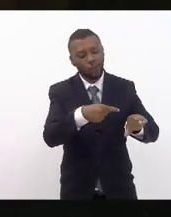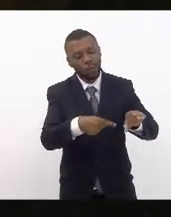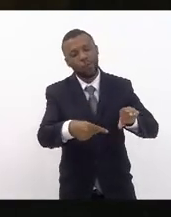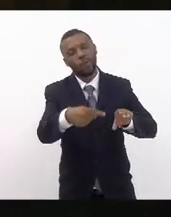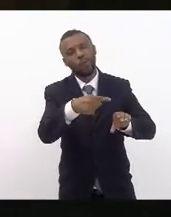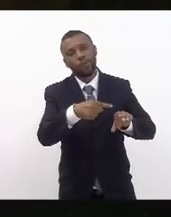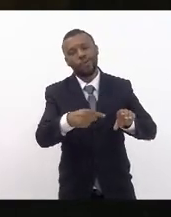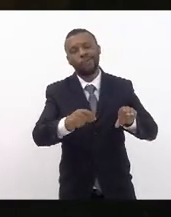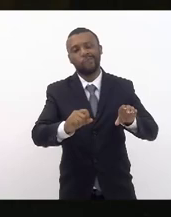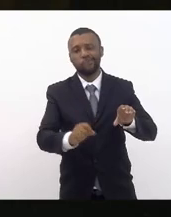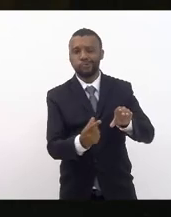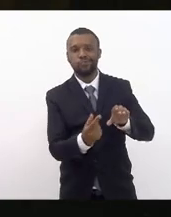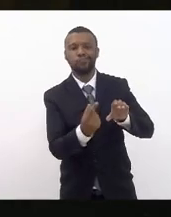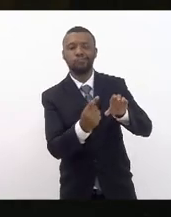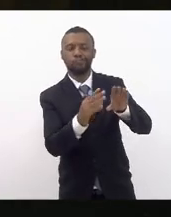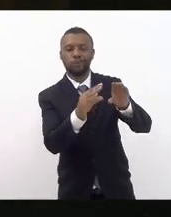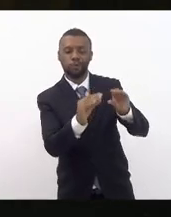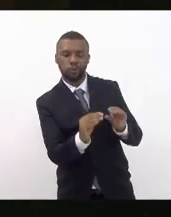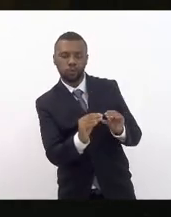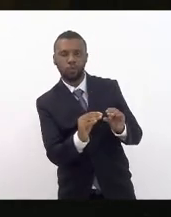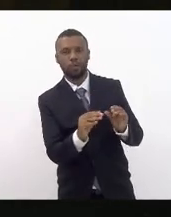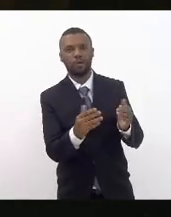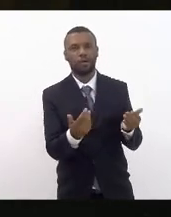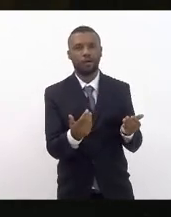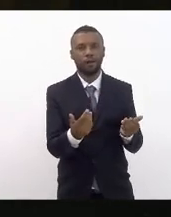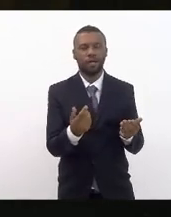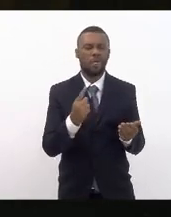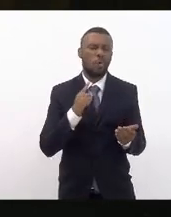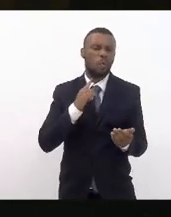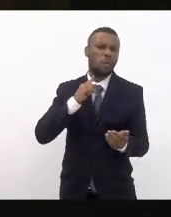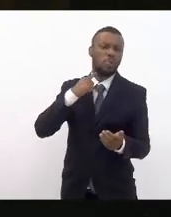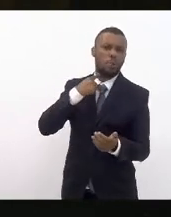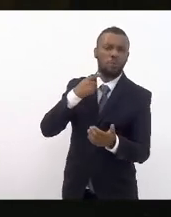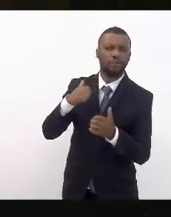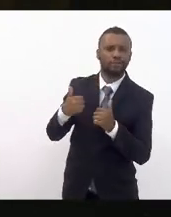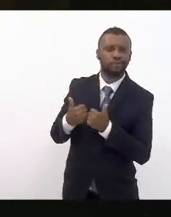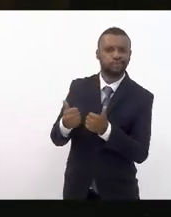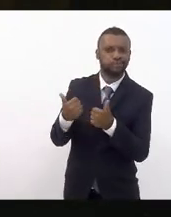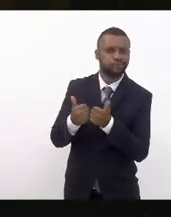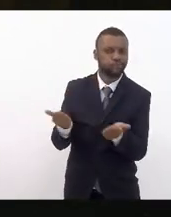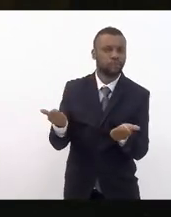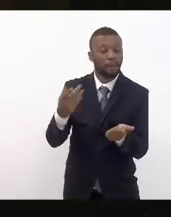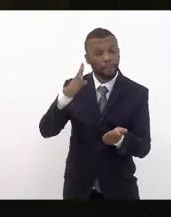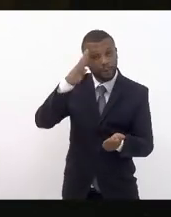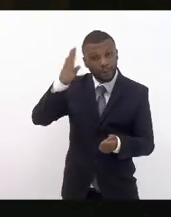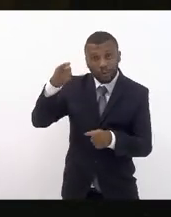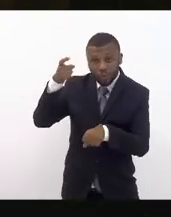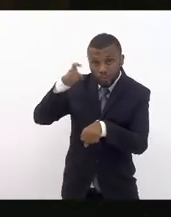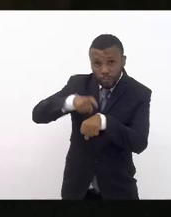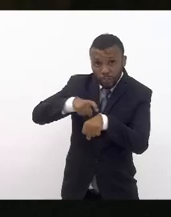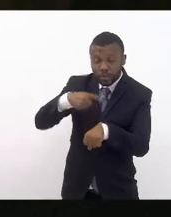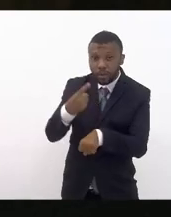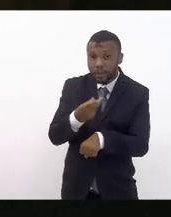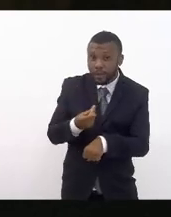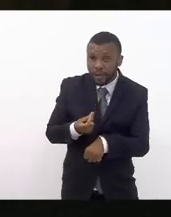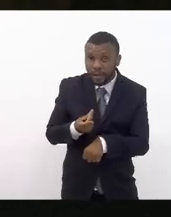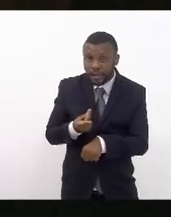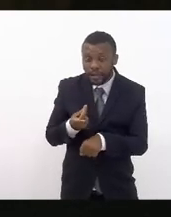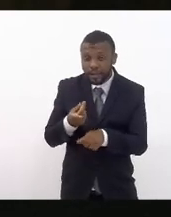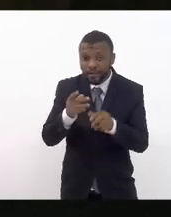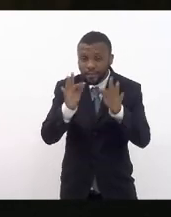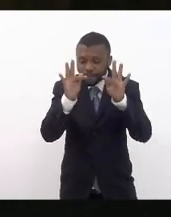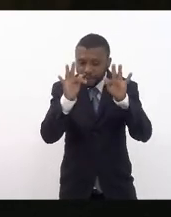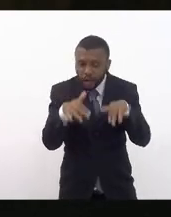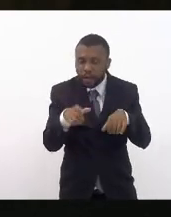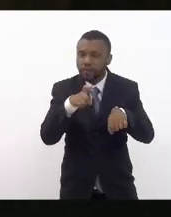higienização desse transporte, principalmente no momento em que a gente... que nós estamos saindo de um período